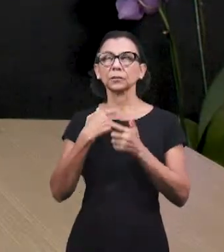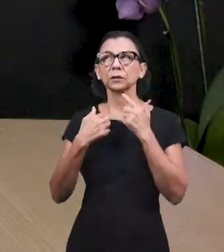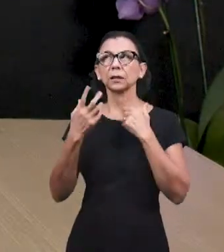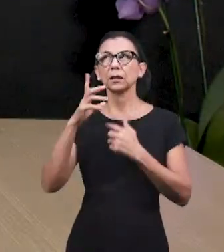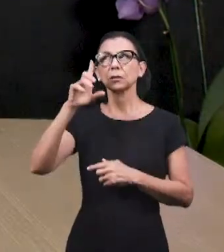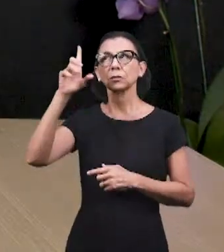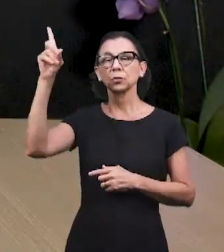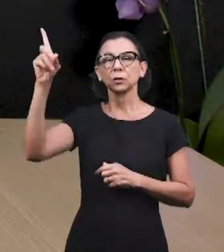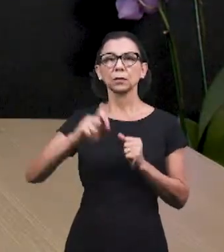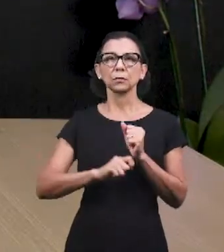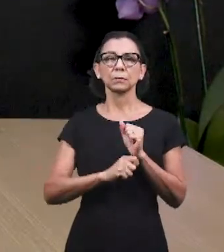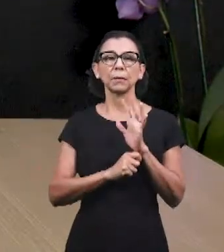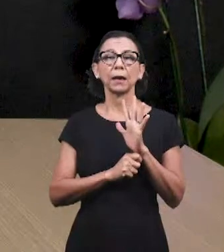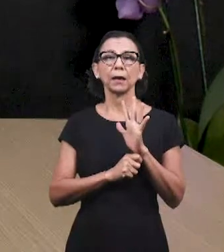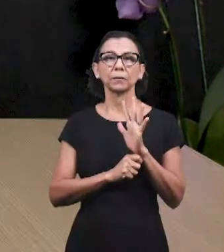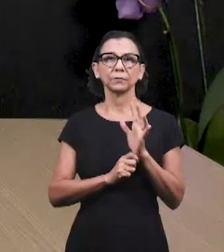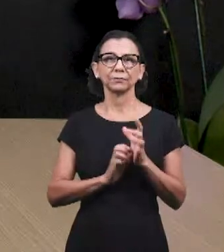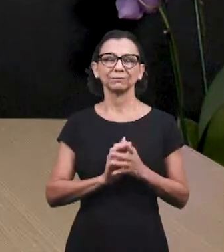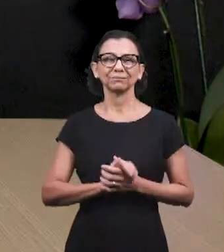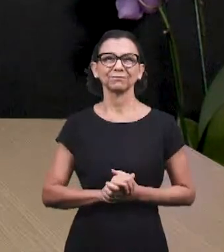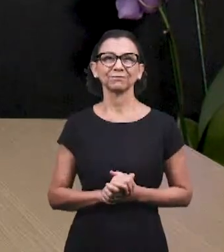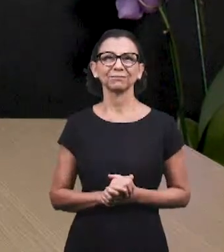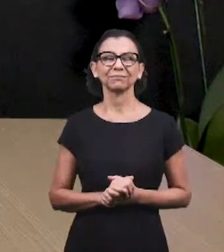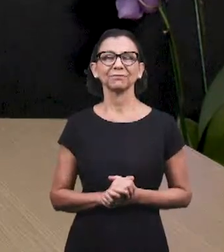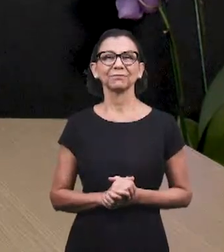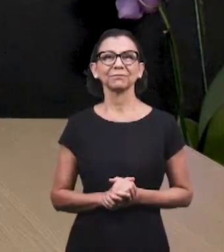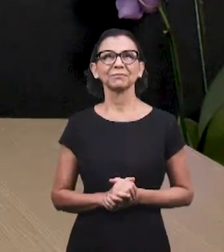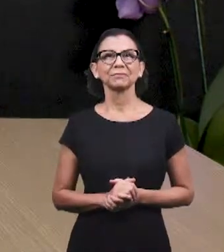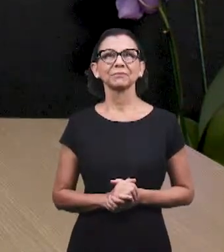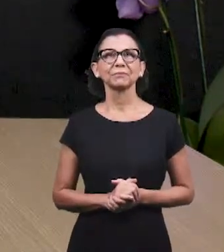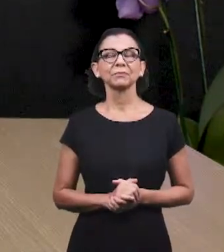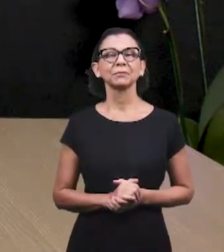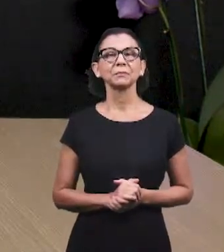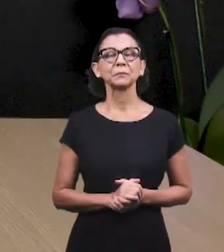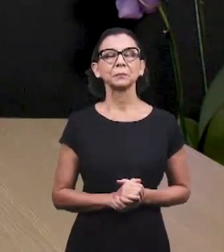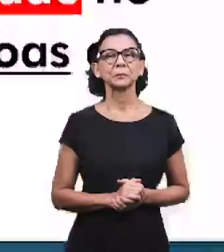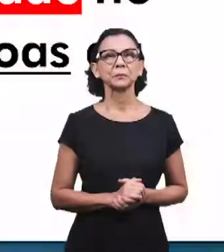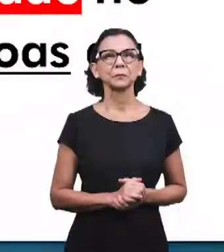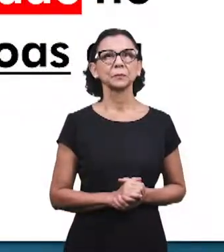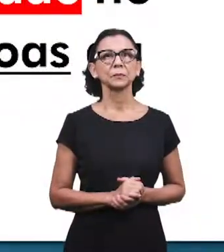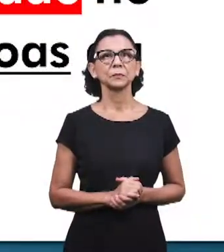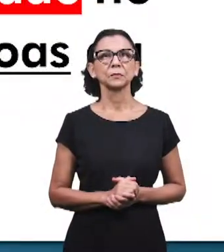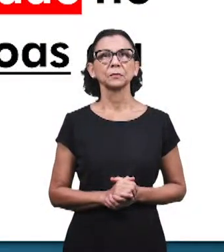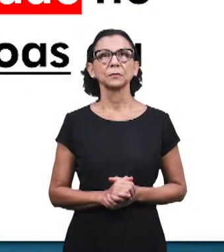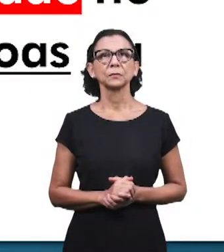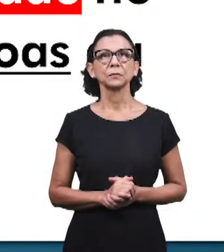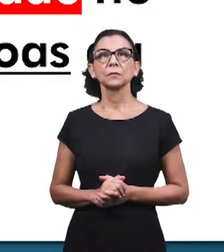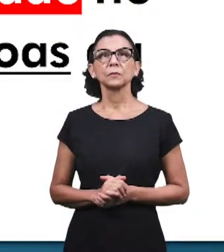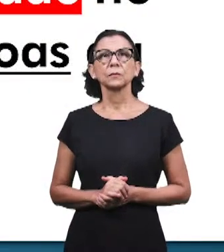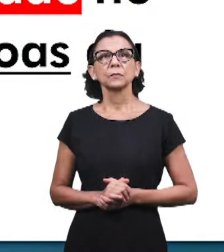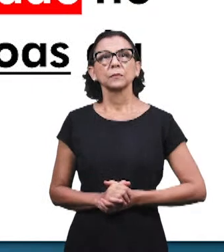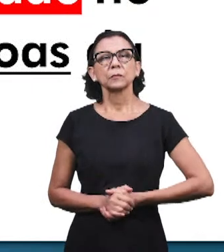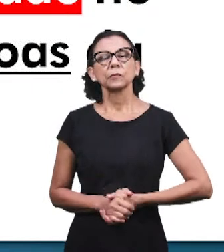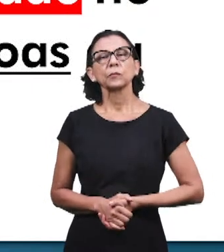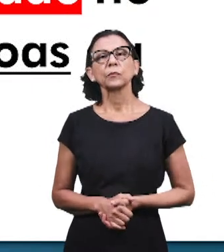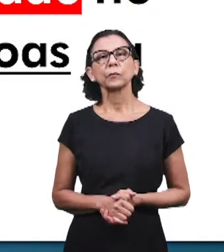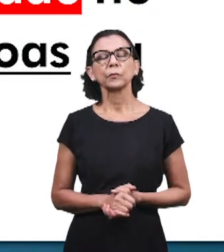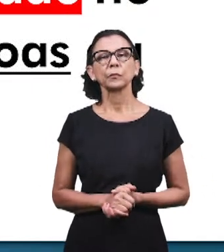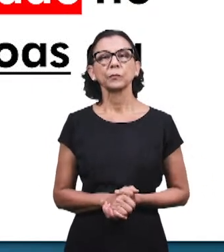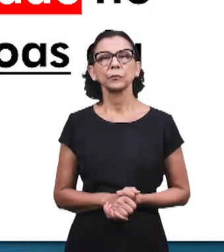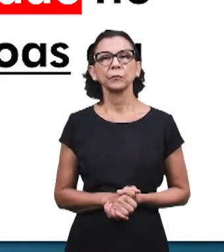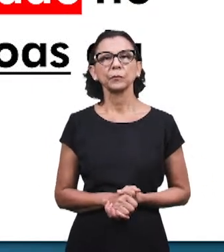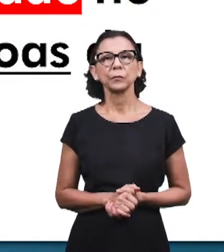Deus. Então a primeira descoberta nós vamos fazer agora na primeira pergunta. E a primeira pergunta é a seguinte: diz assim, destaque